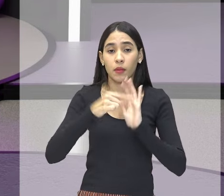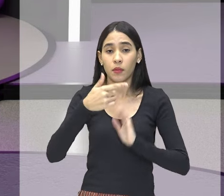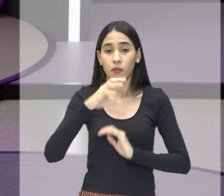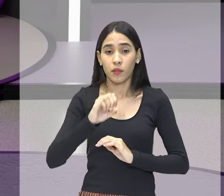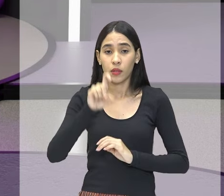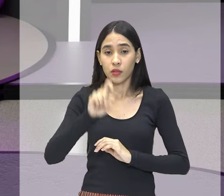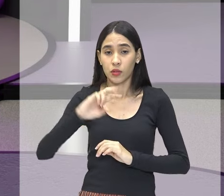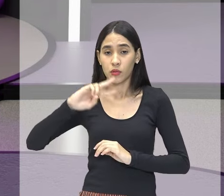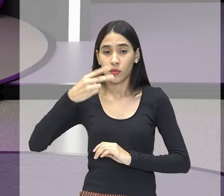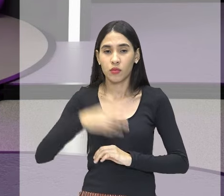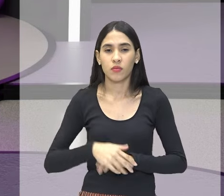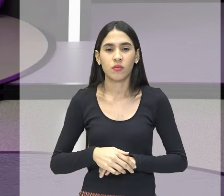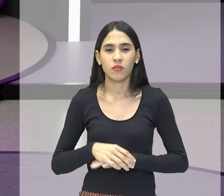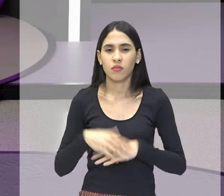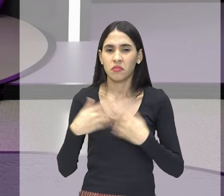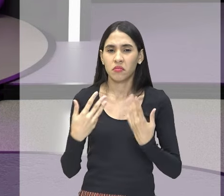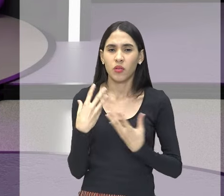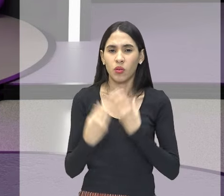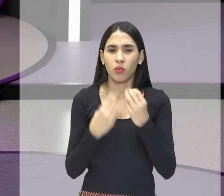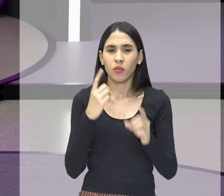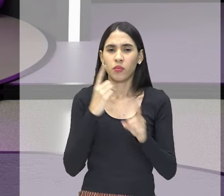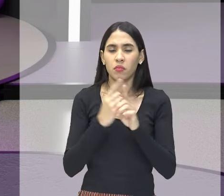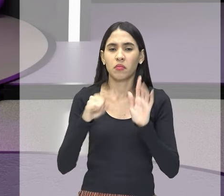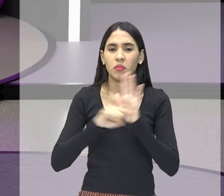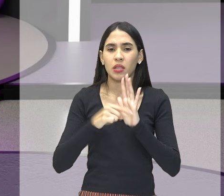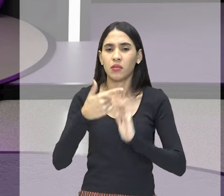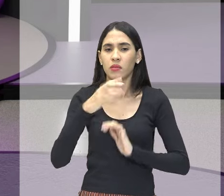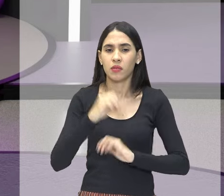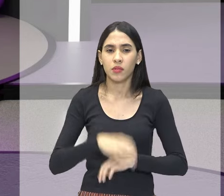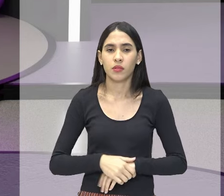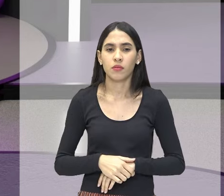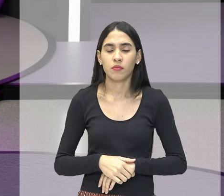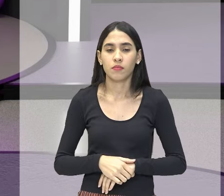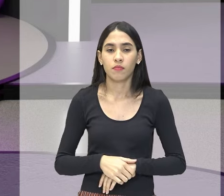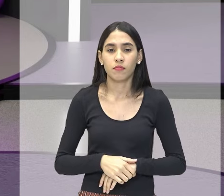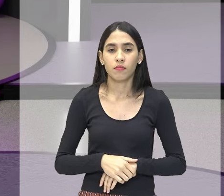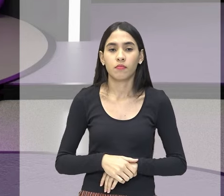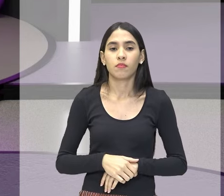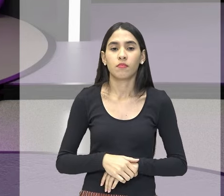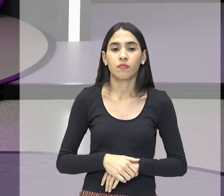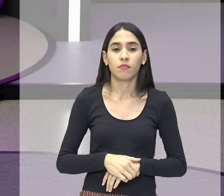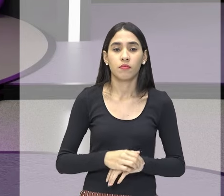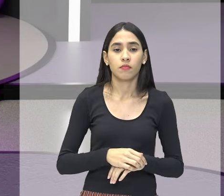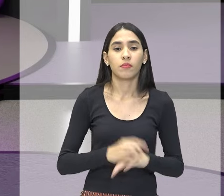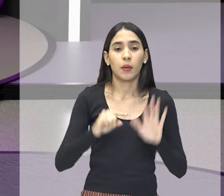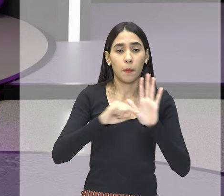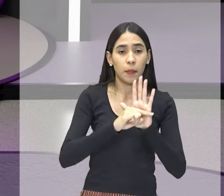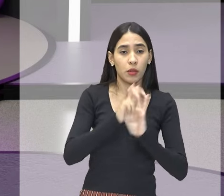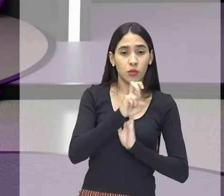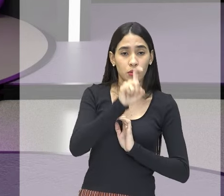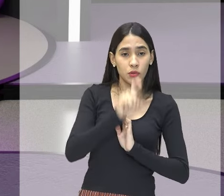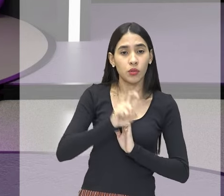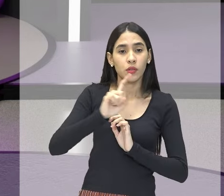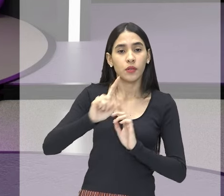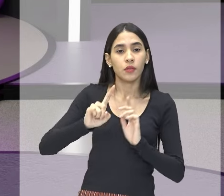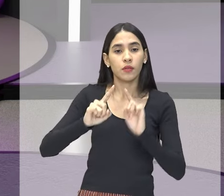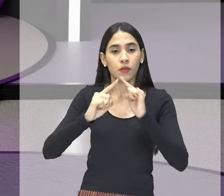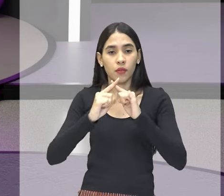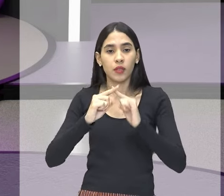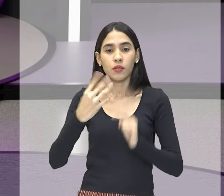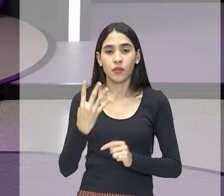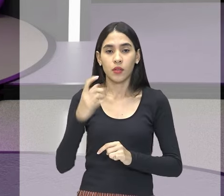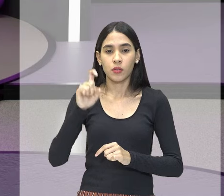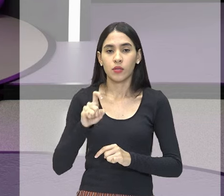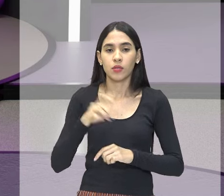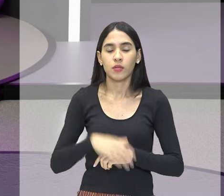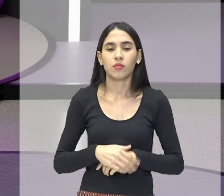De onde é que vem esse menos 20? Ali, da multiplicação do menos 5 pelo 4. Por